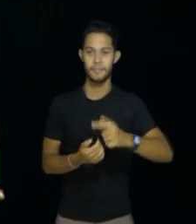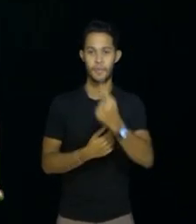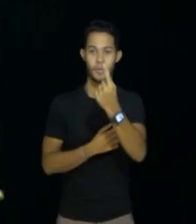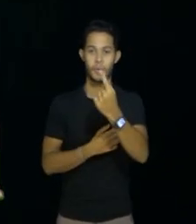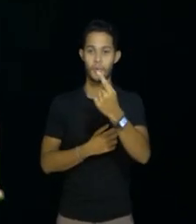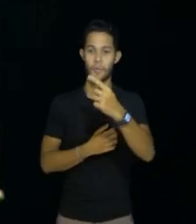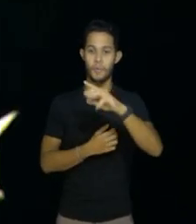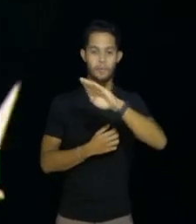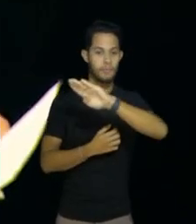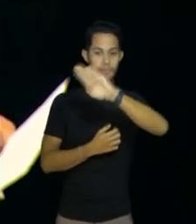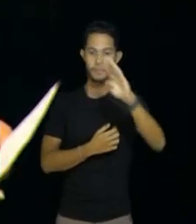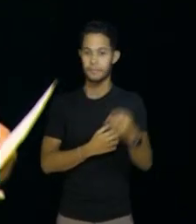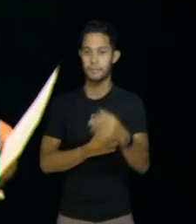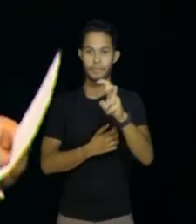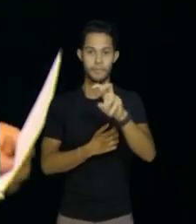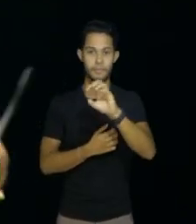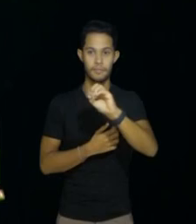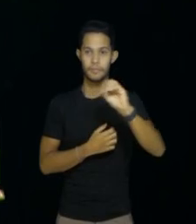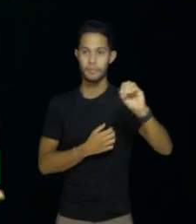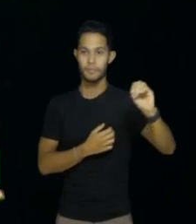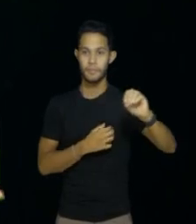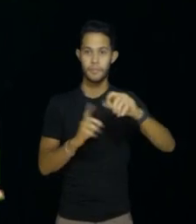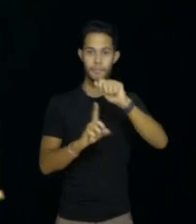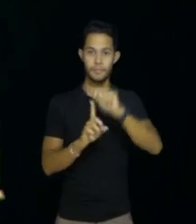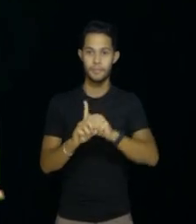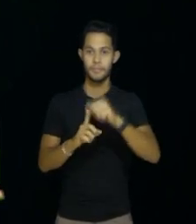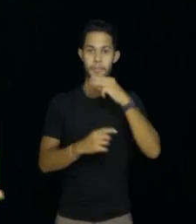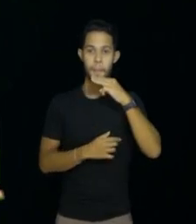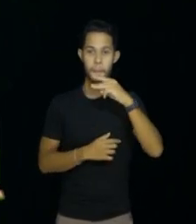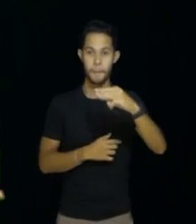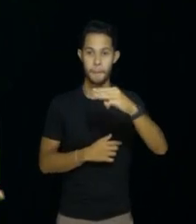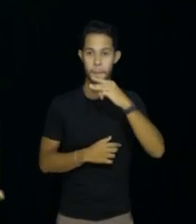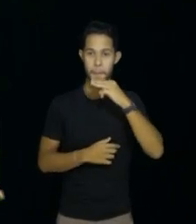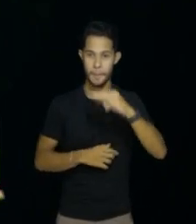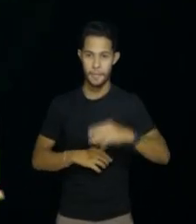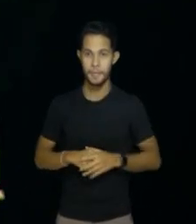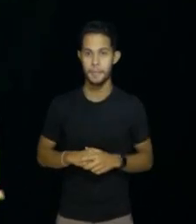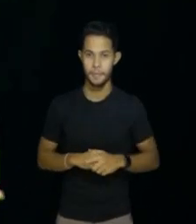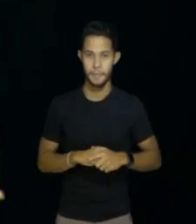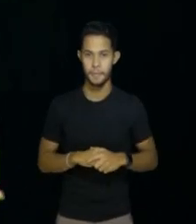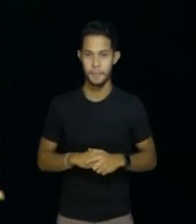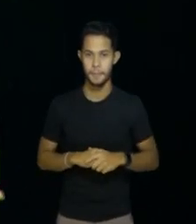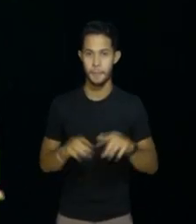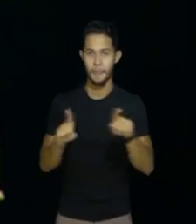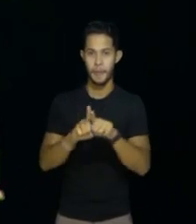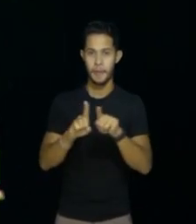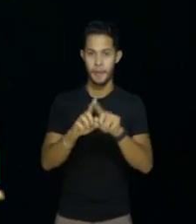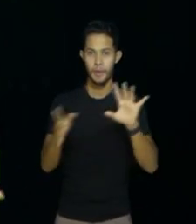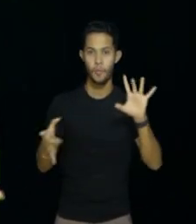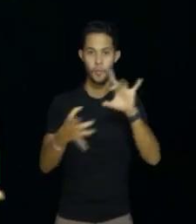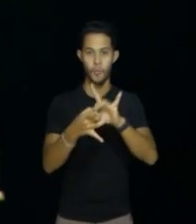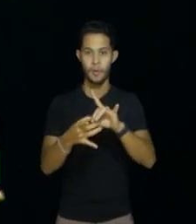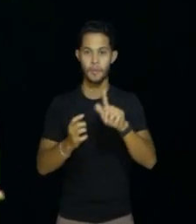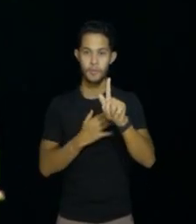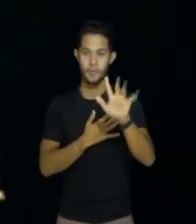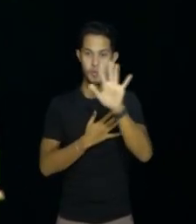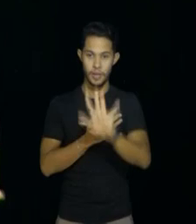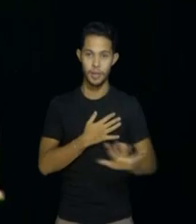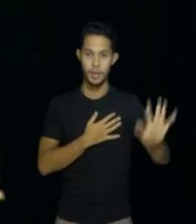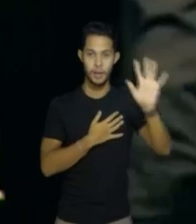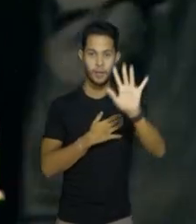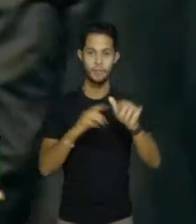500 milhões em março. Um cálculo da União Geral dos Trabalhadores aponta para